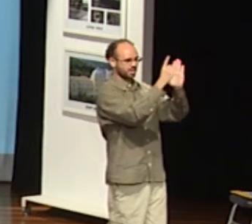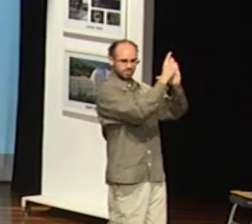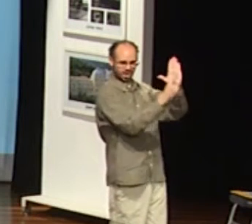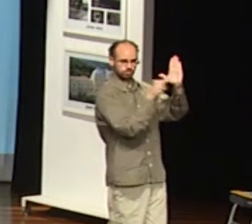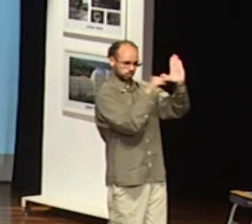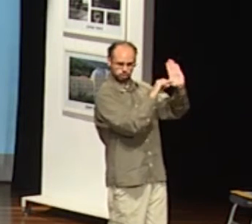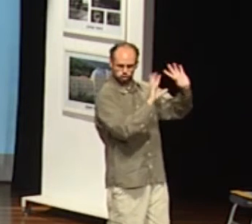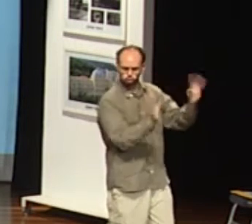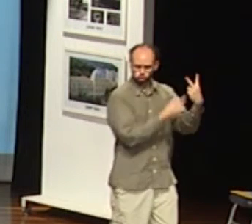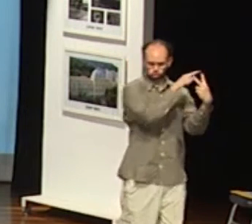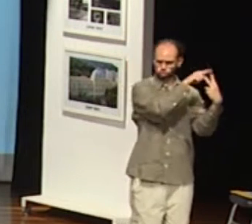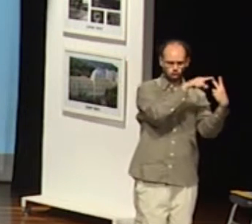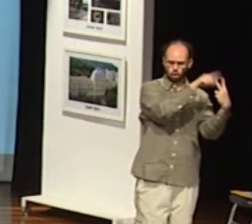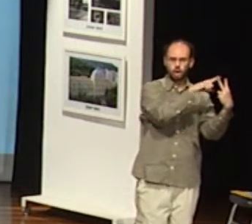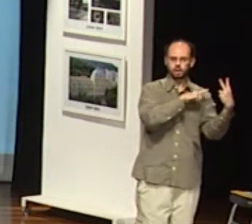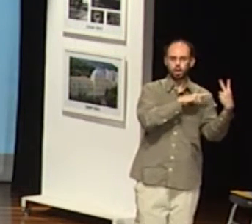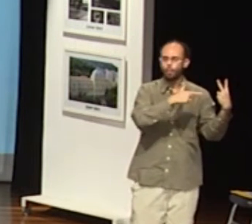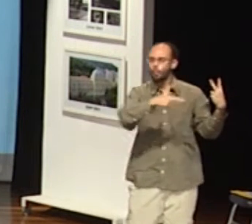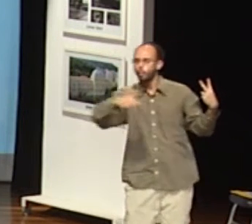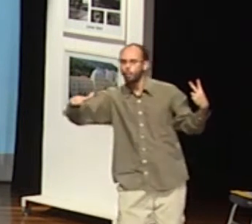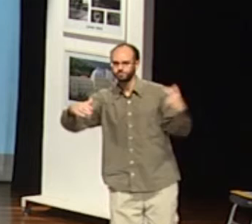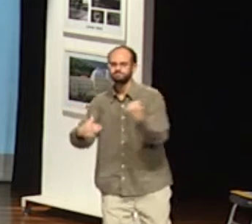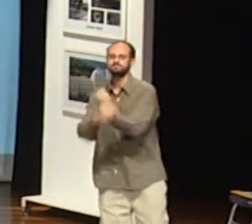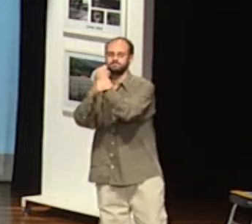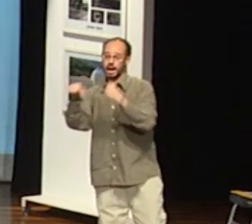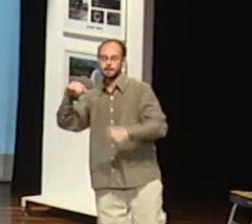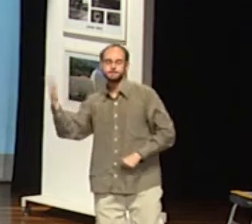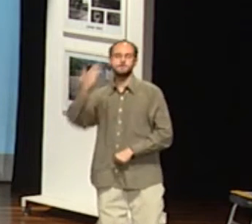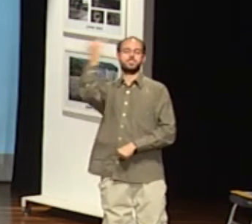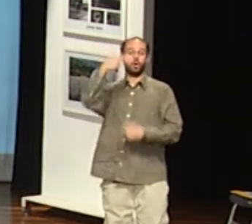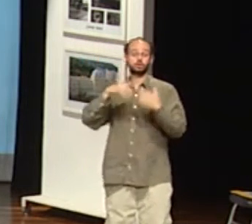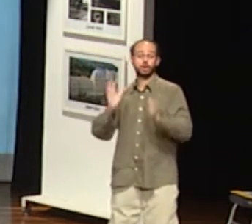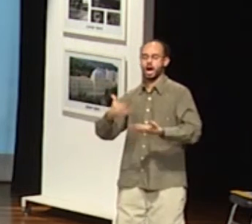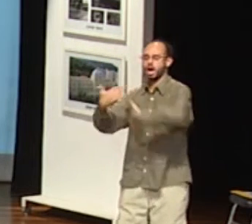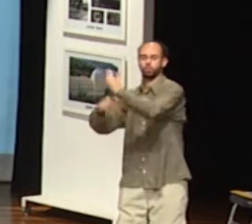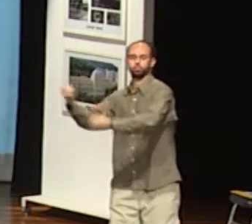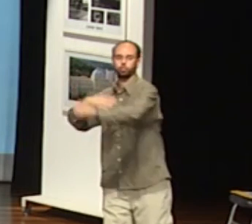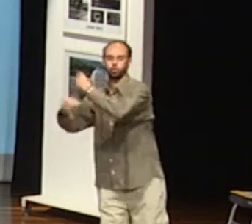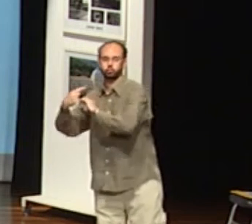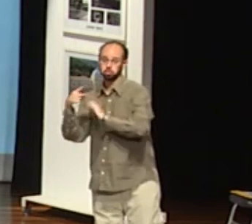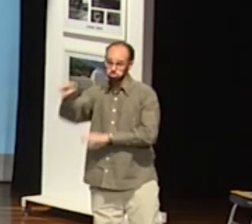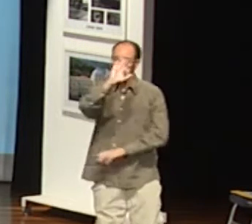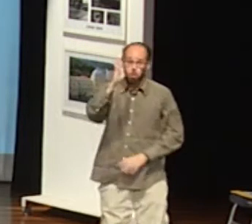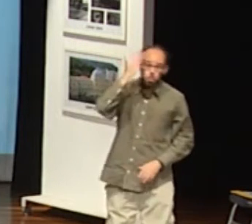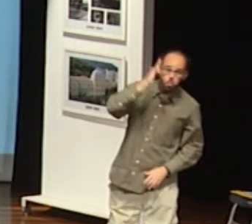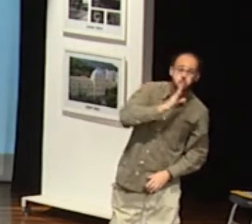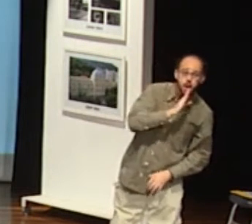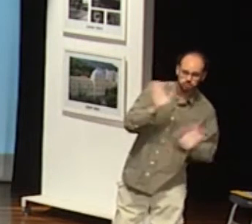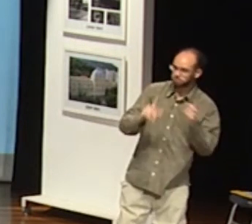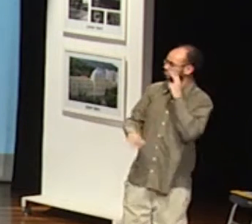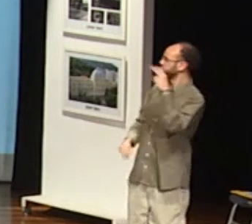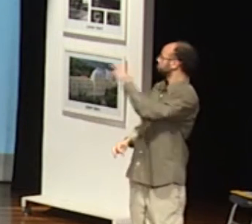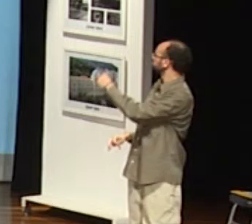Nós temos a lei de Libras, o decreto, mas só isso? Tudo se resume a isso? E as outras questões? É